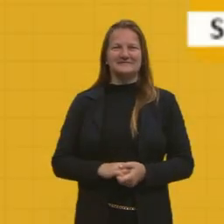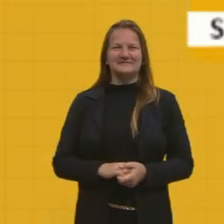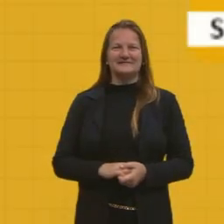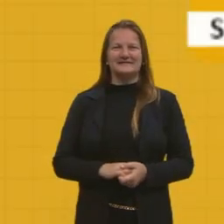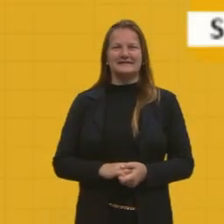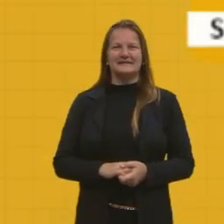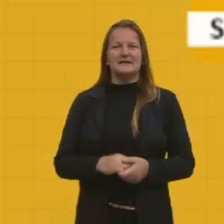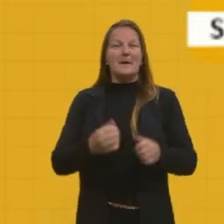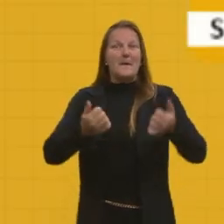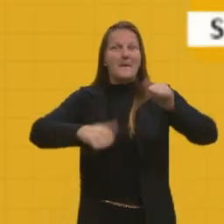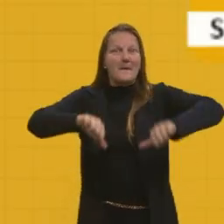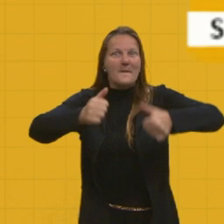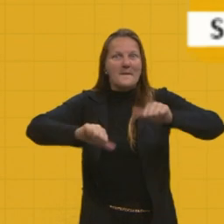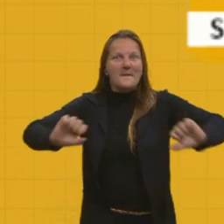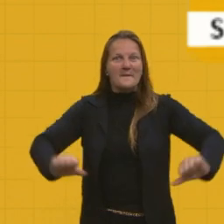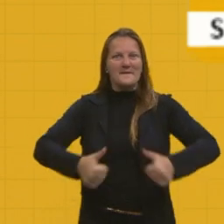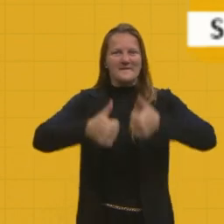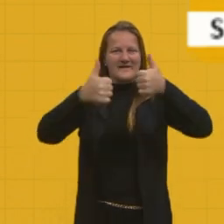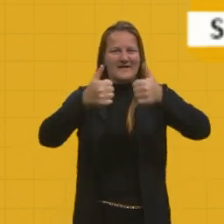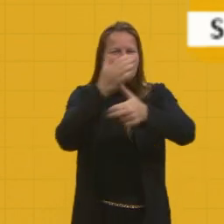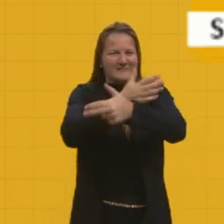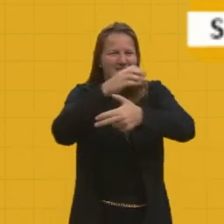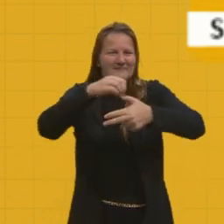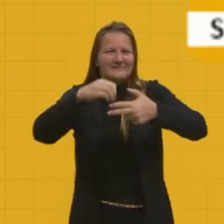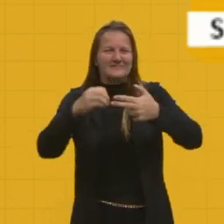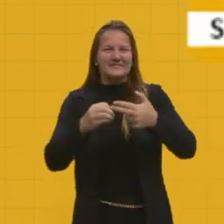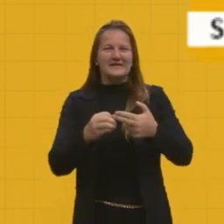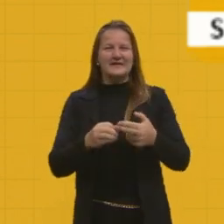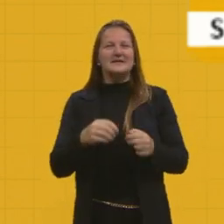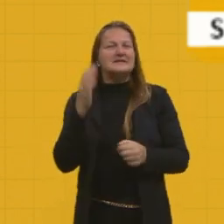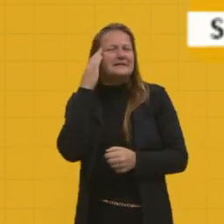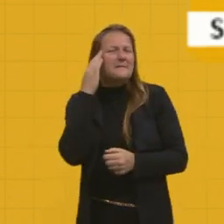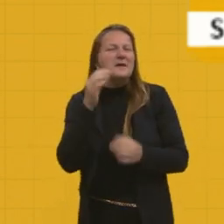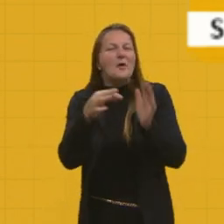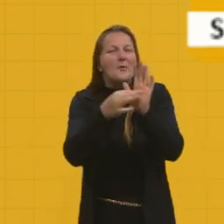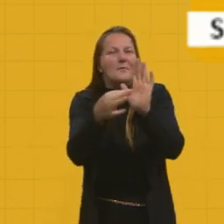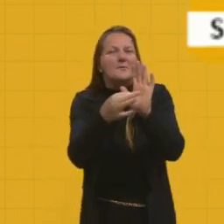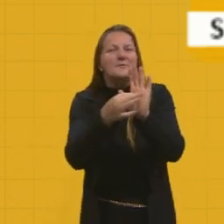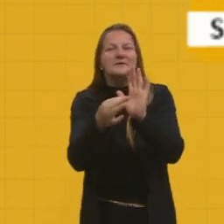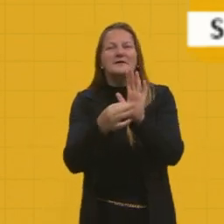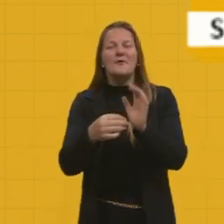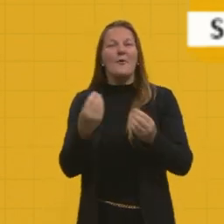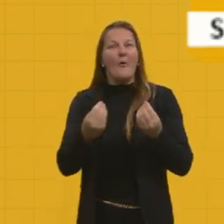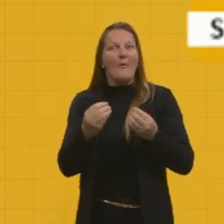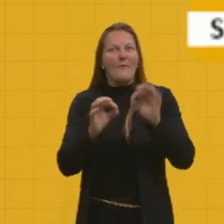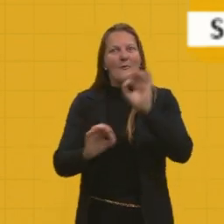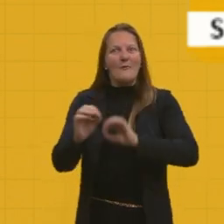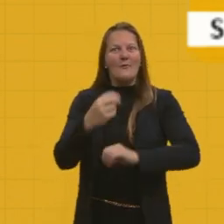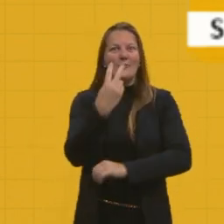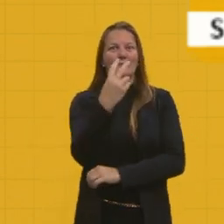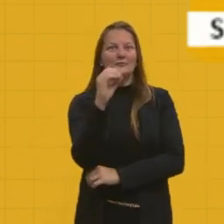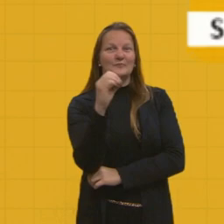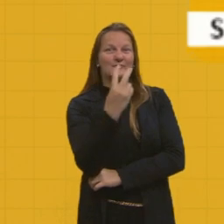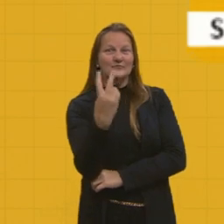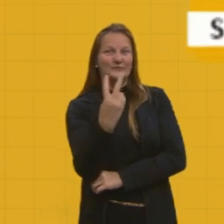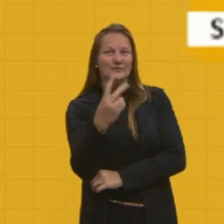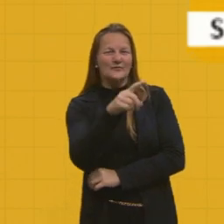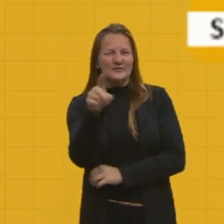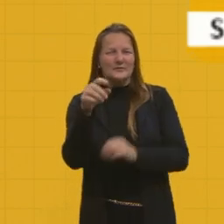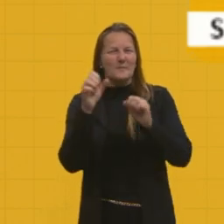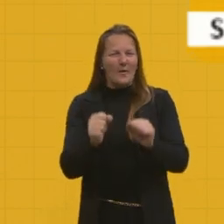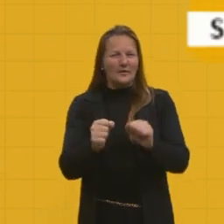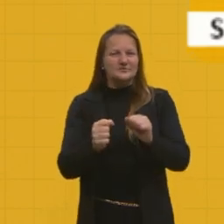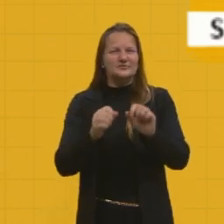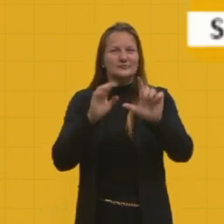qualificar o programa o Enem e saber a opinião sobre a edição 2022 vocês podem